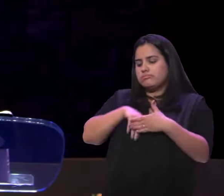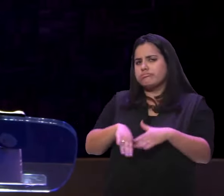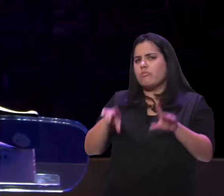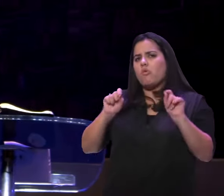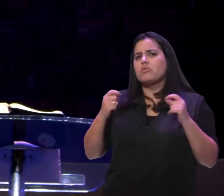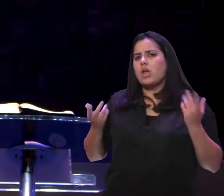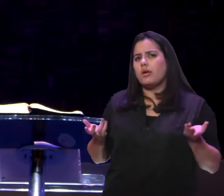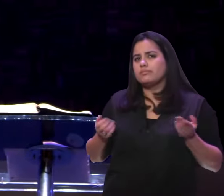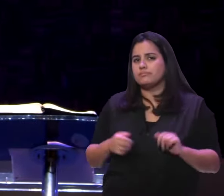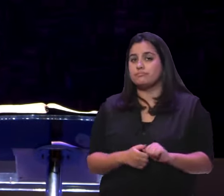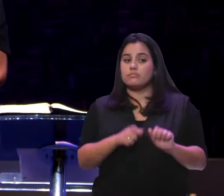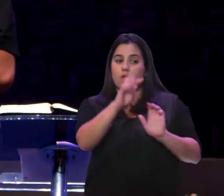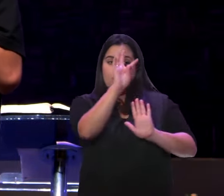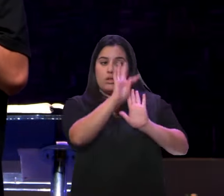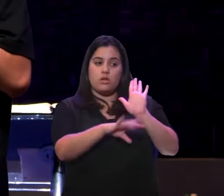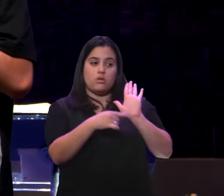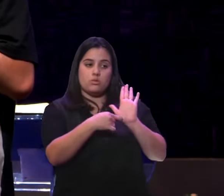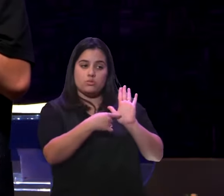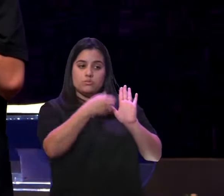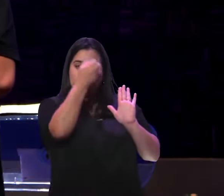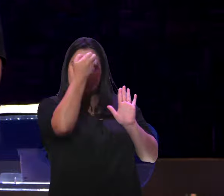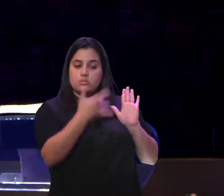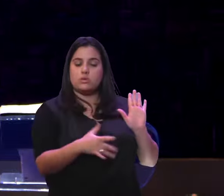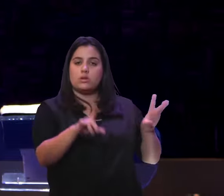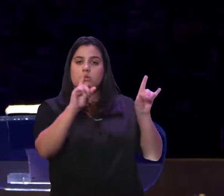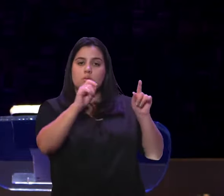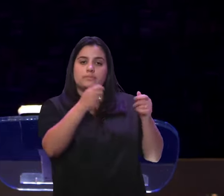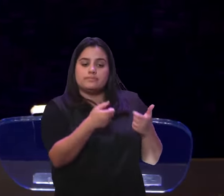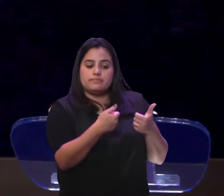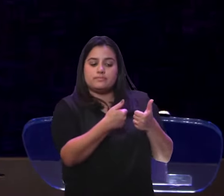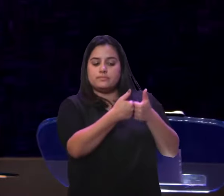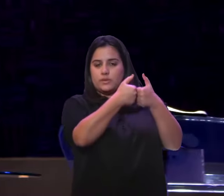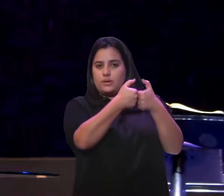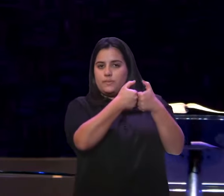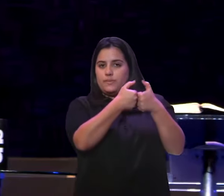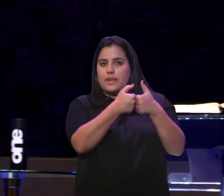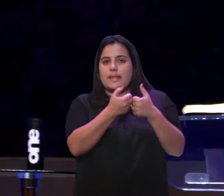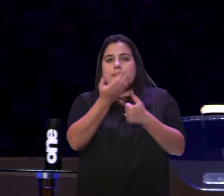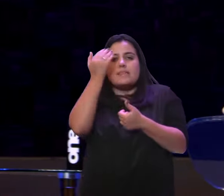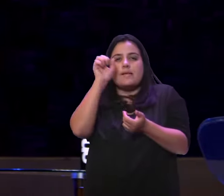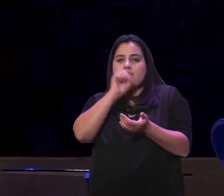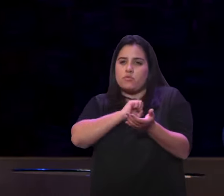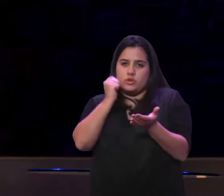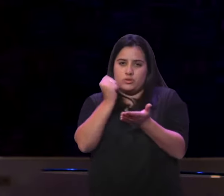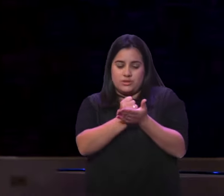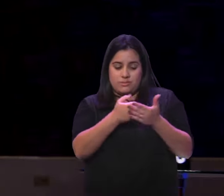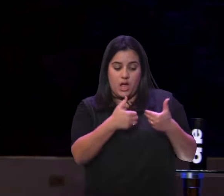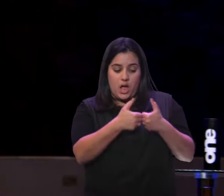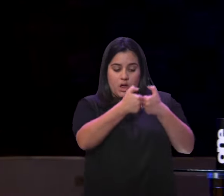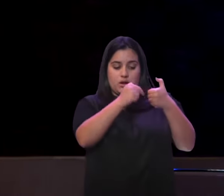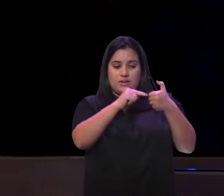ele fala sobre a Arca da Aliança. No Antigo Testamento, a Arca da Aliança